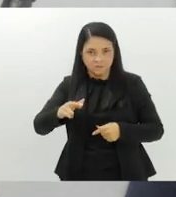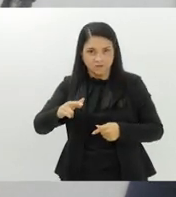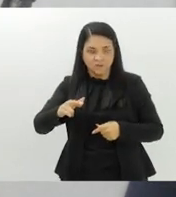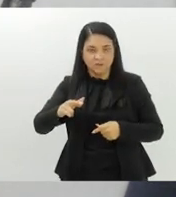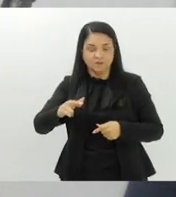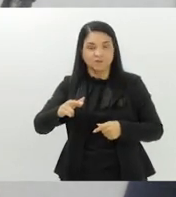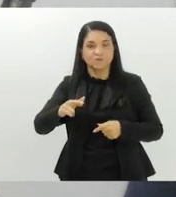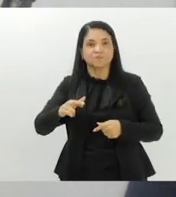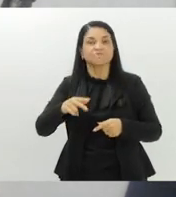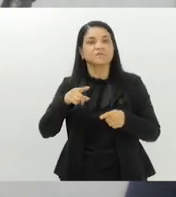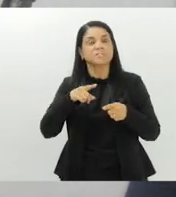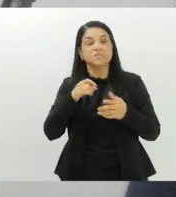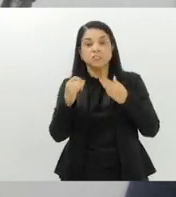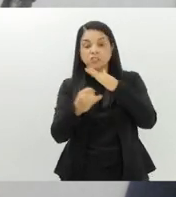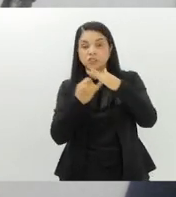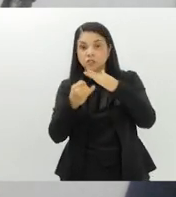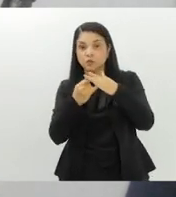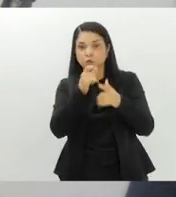para todos os demais institutos.